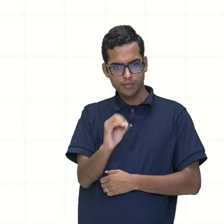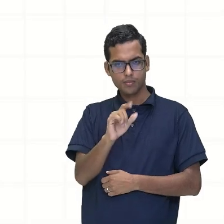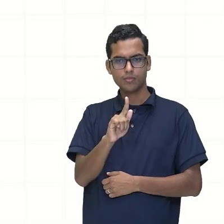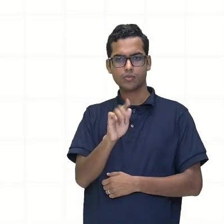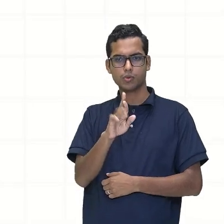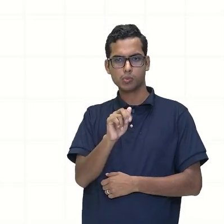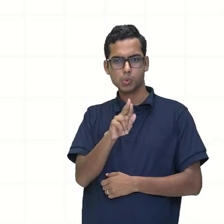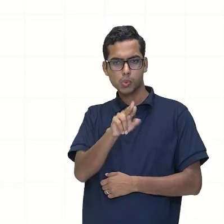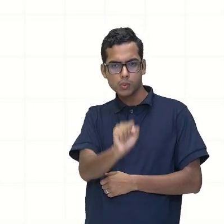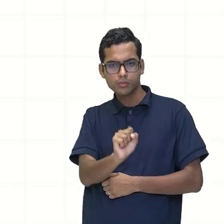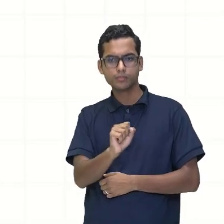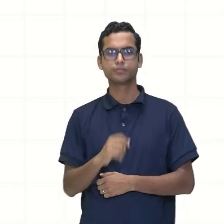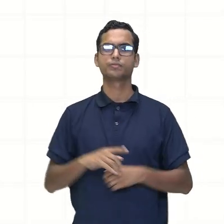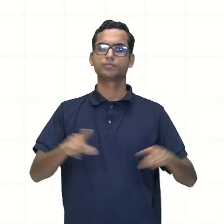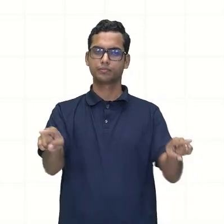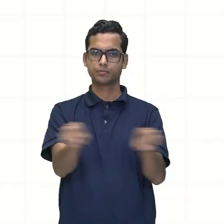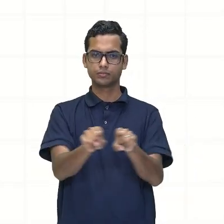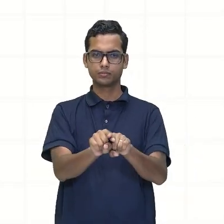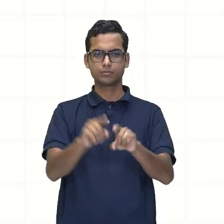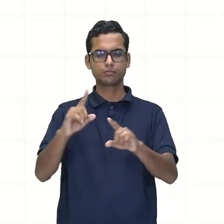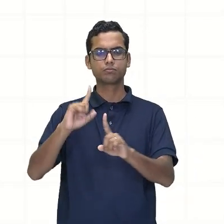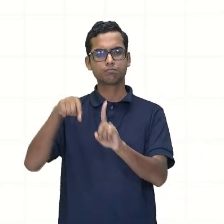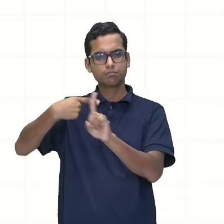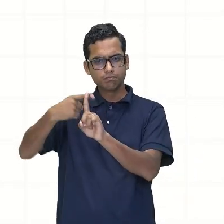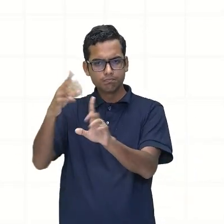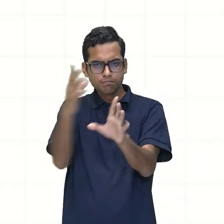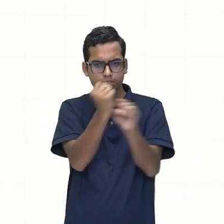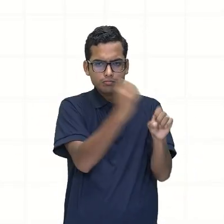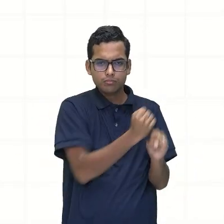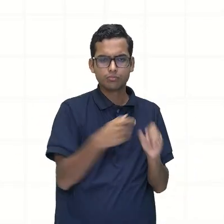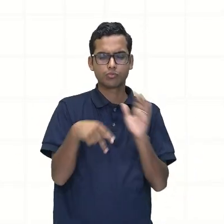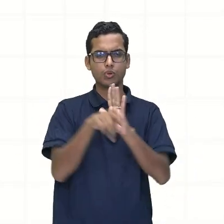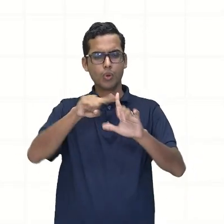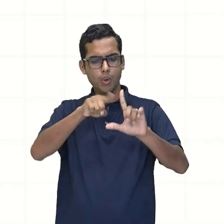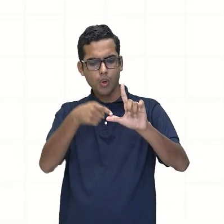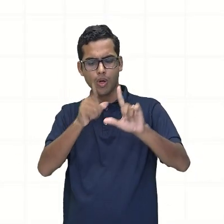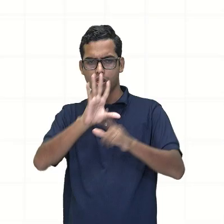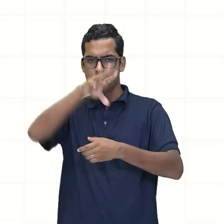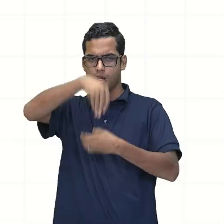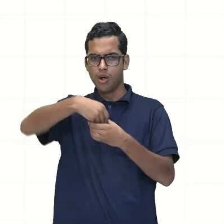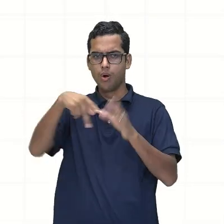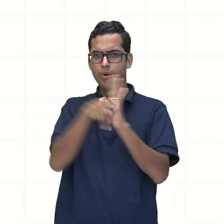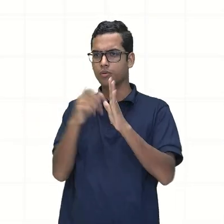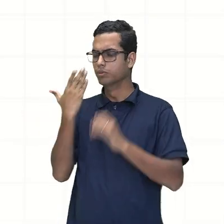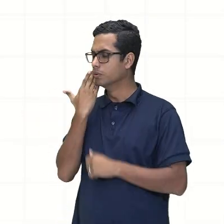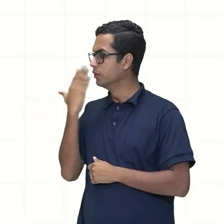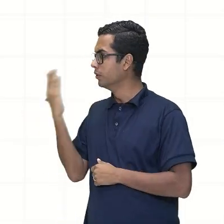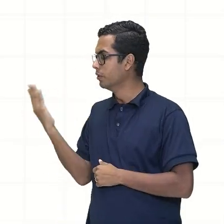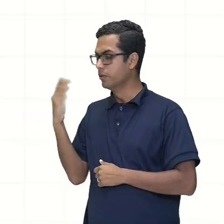as medidas dos ângulos internos desse triângulo que a gente tem aqui.